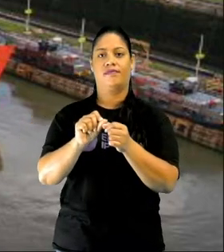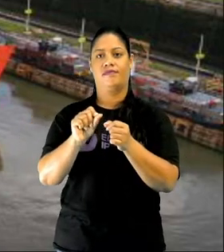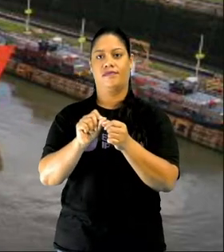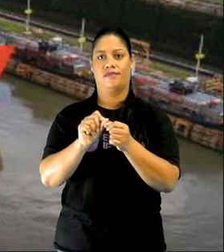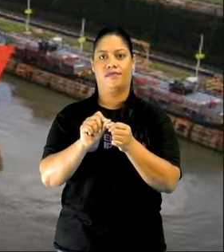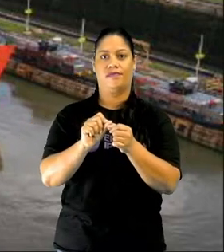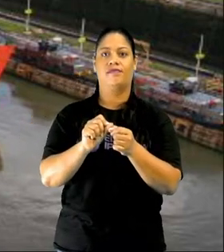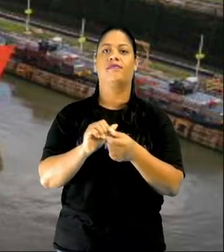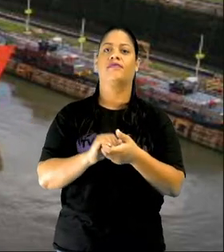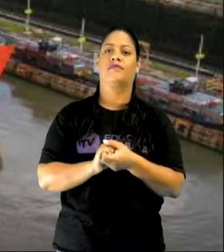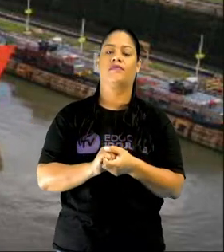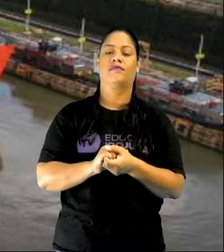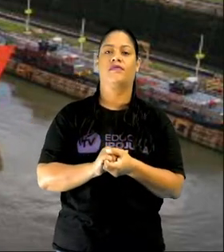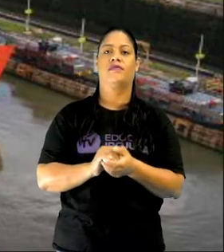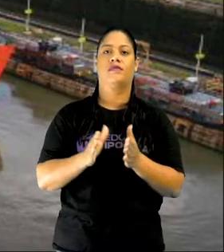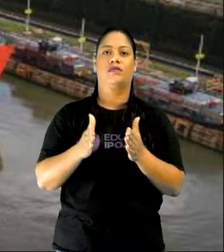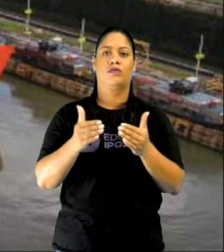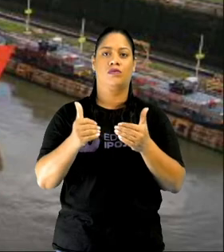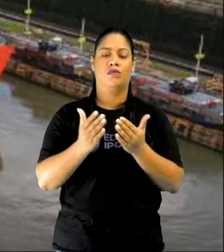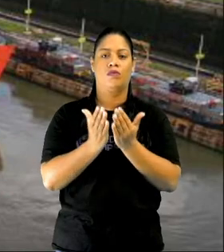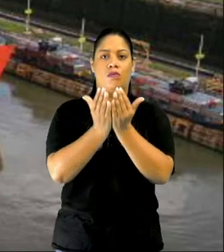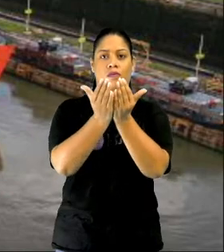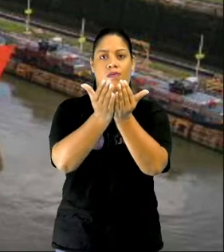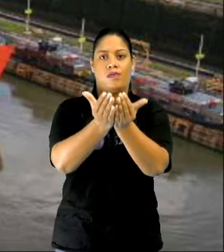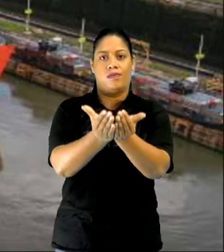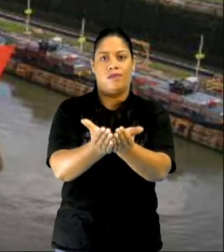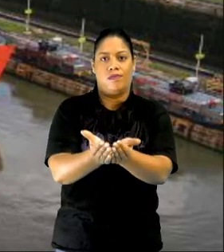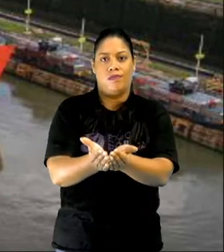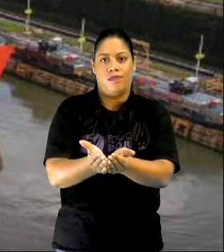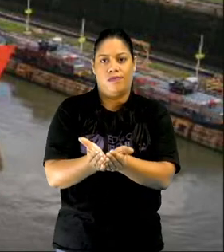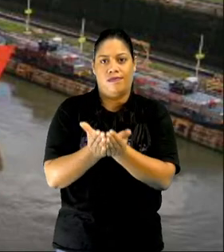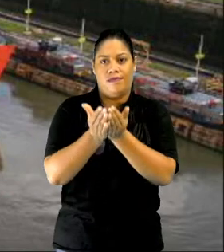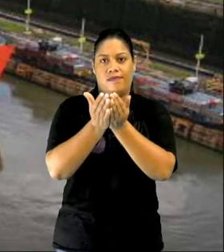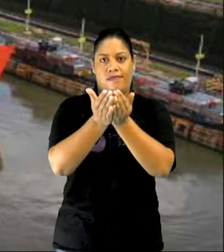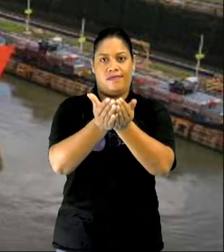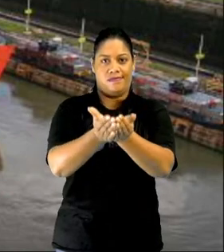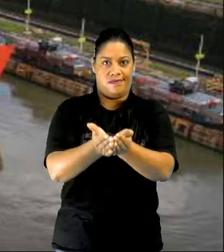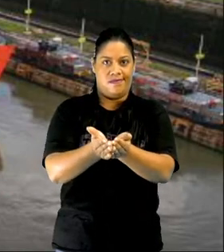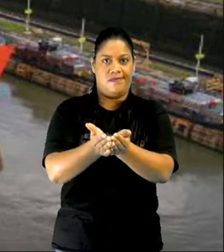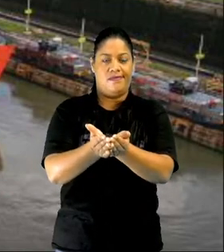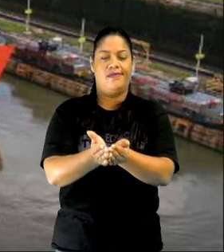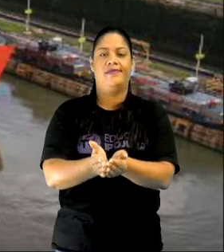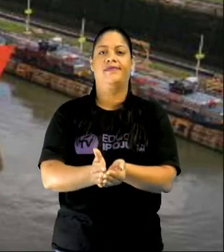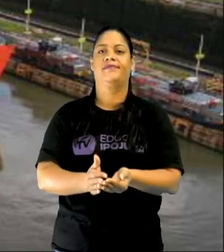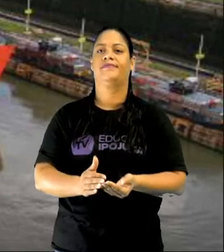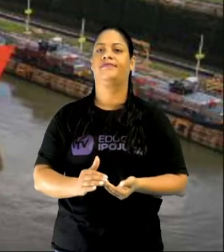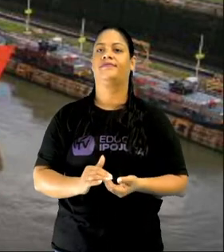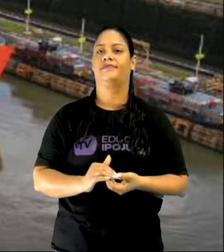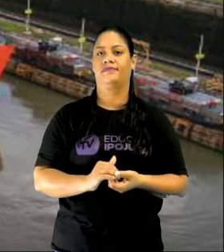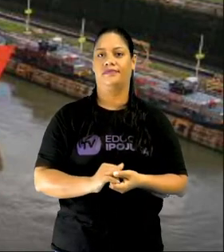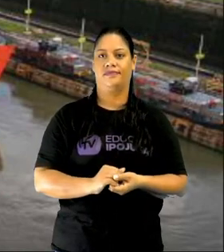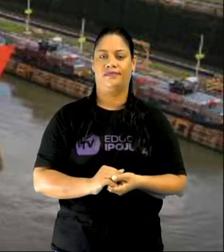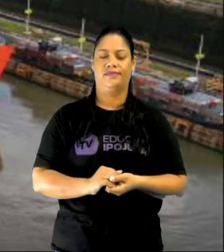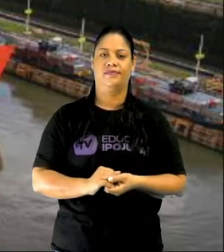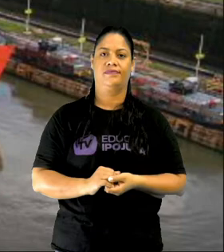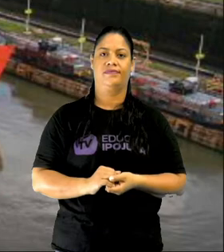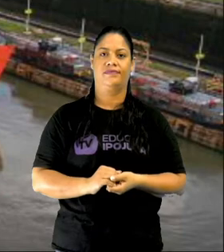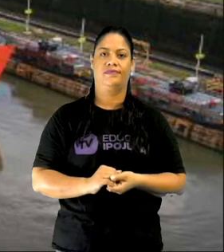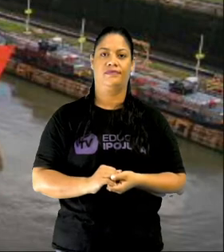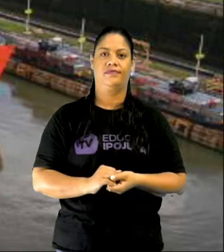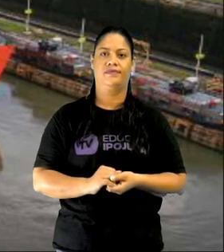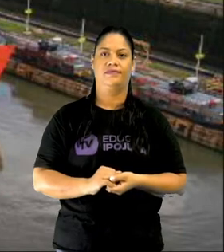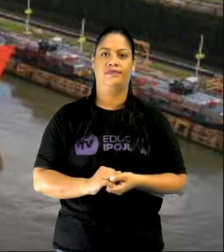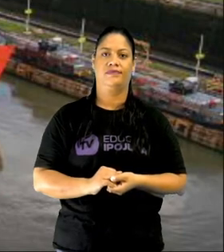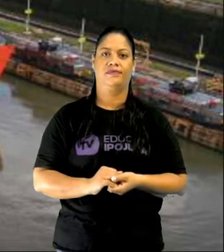o transporte marítimo nessa região. Em contrapartida, a concessão desse